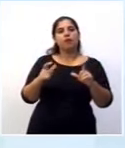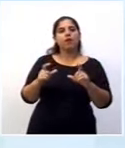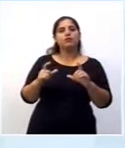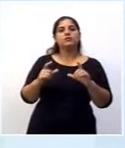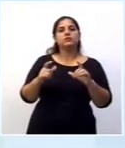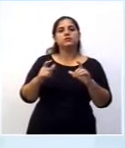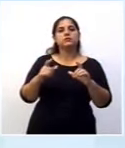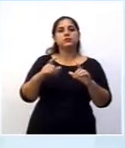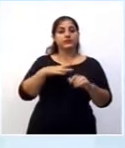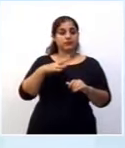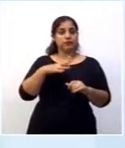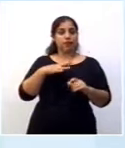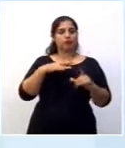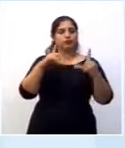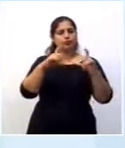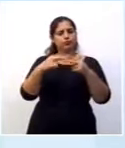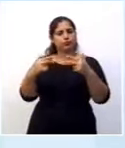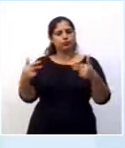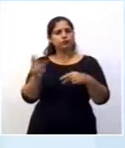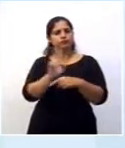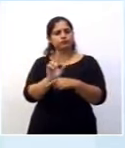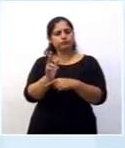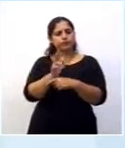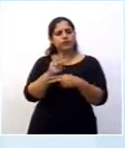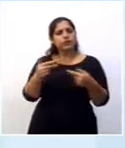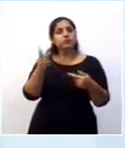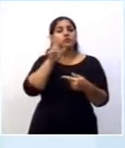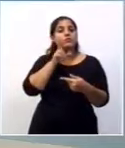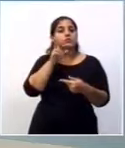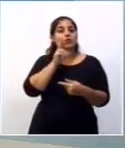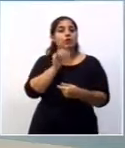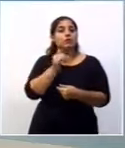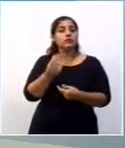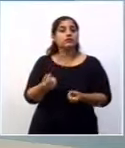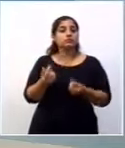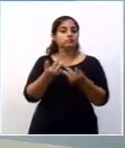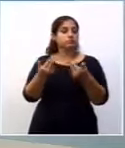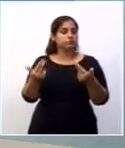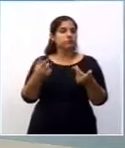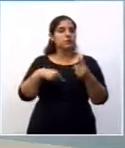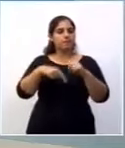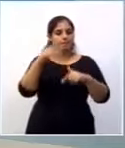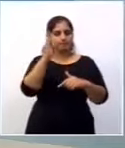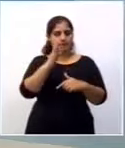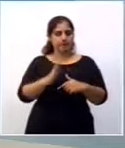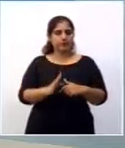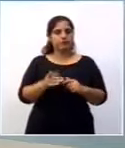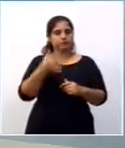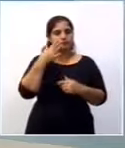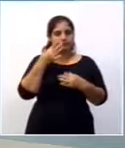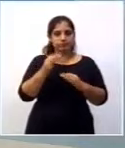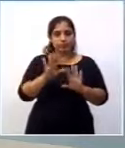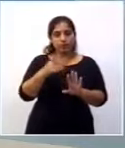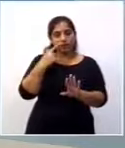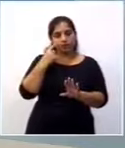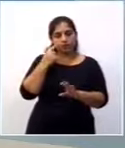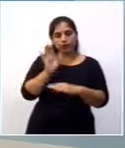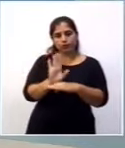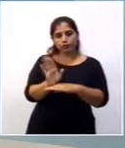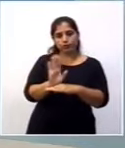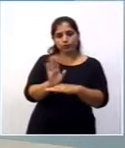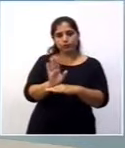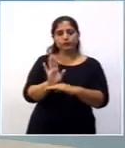de Vila Rica, né, Ouro Preto, que conta um pouquinho da história dessas riquezas do Brasil. Então fiquem aí com o vídeo, já já